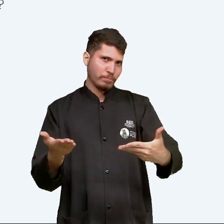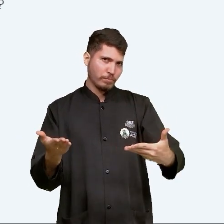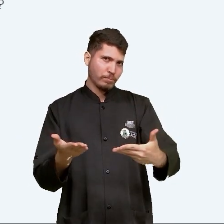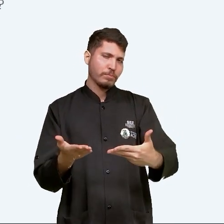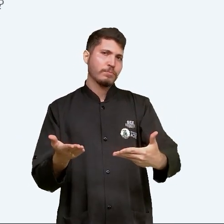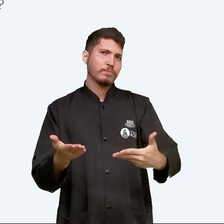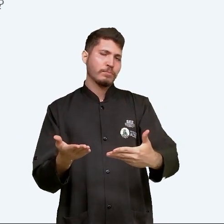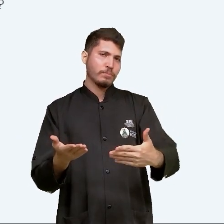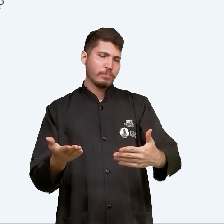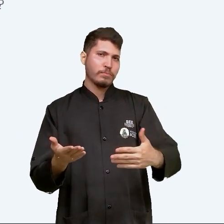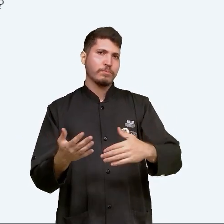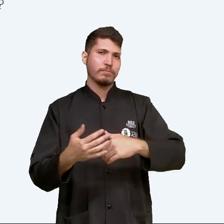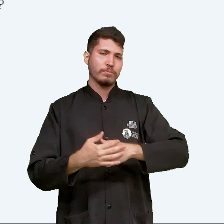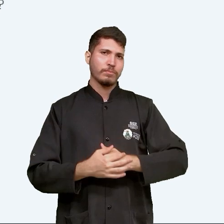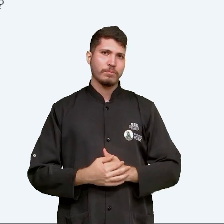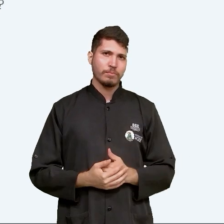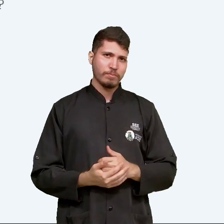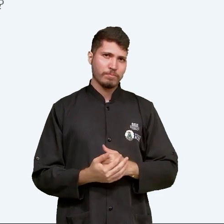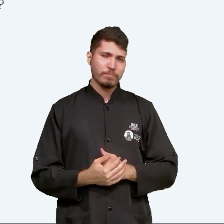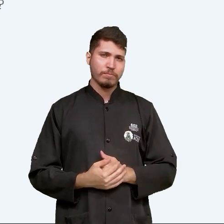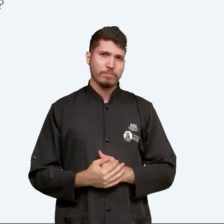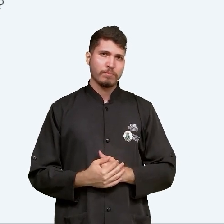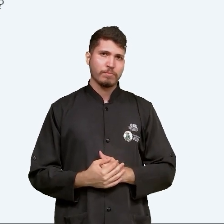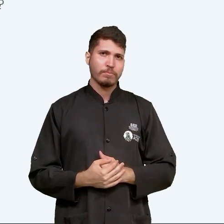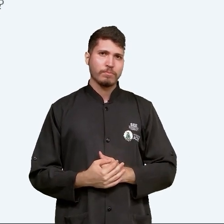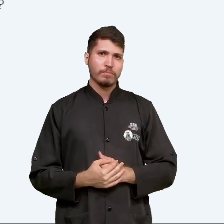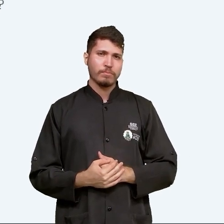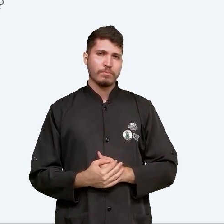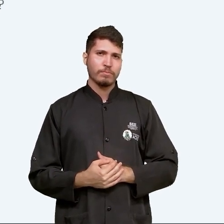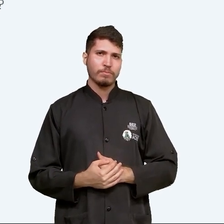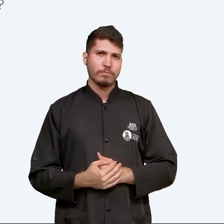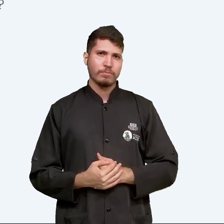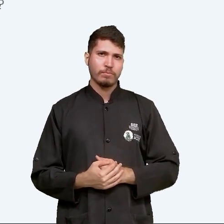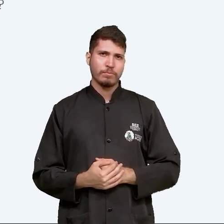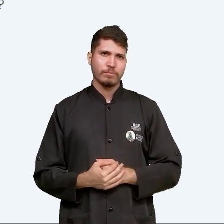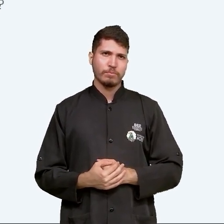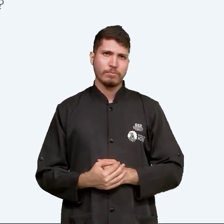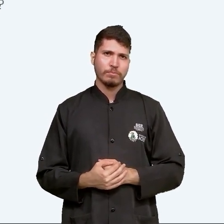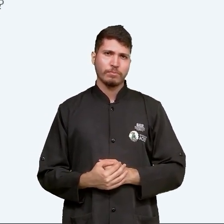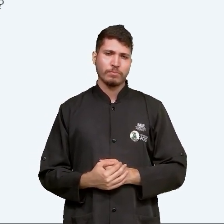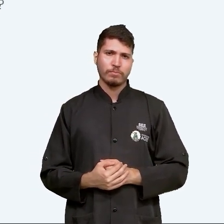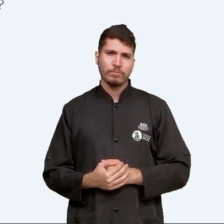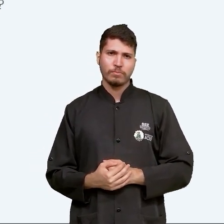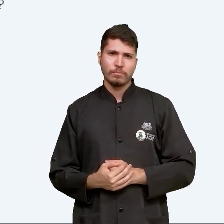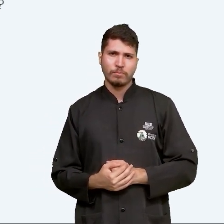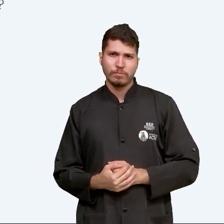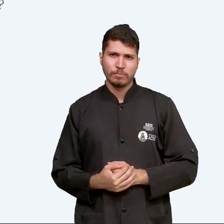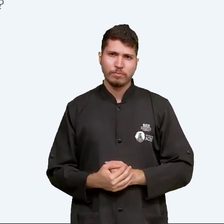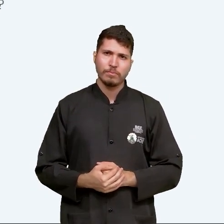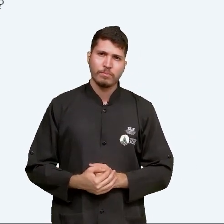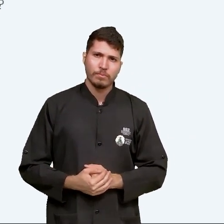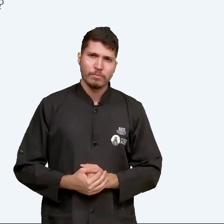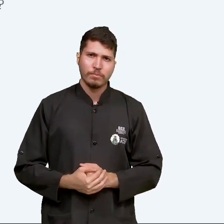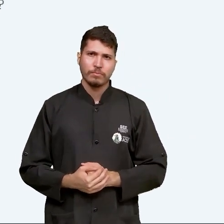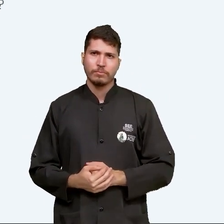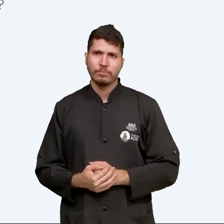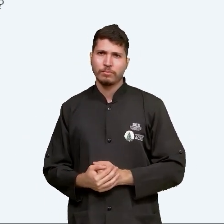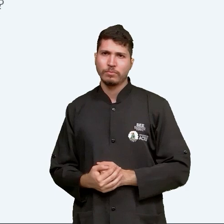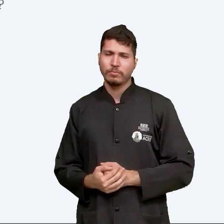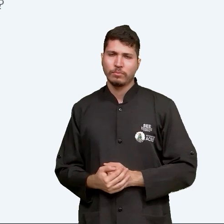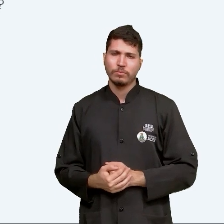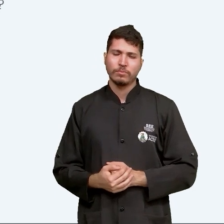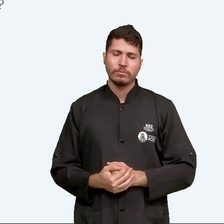estamos falando de um momento mais atual. Eu vou até silenciar aqui, que é